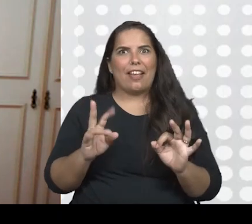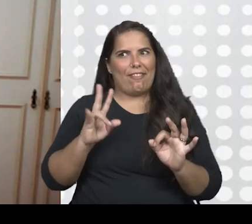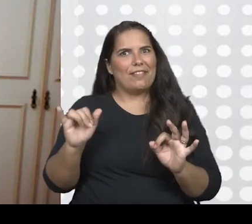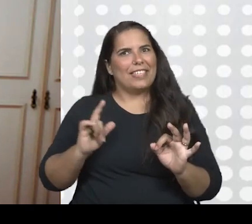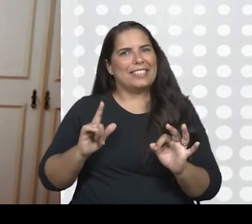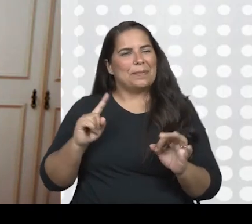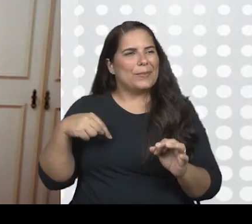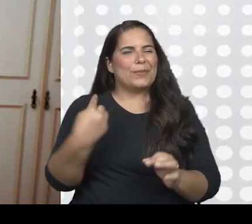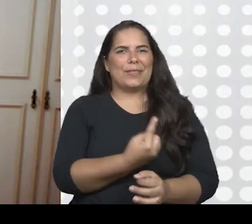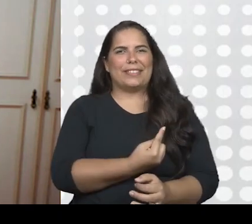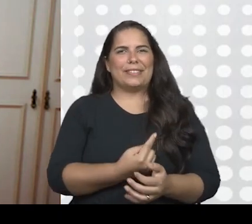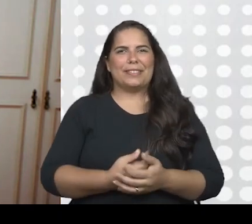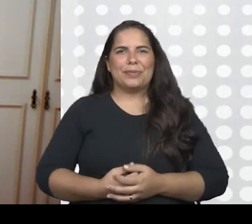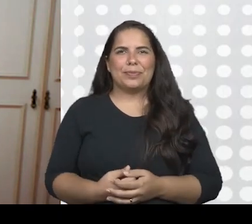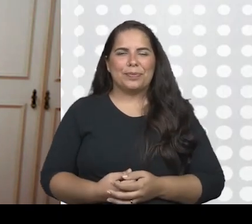que será para todos nós.